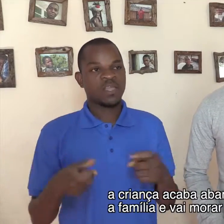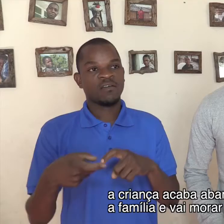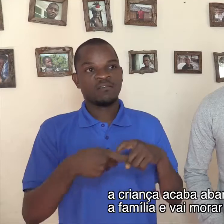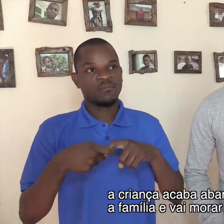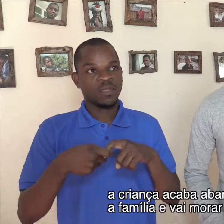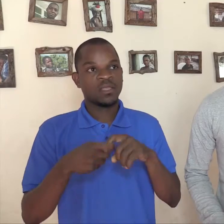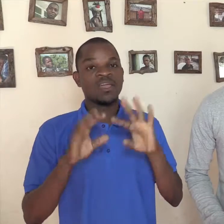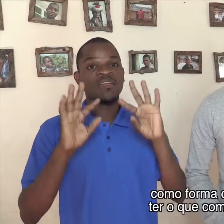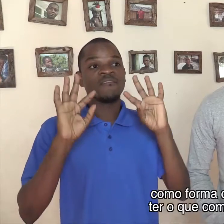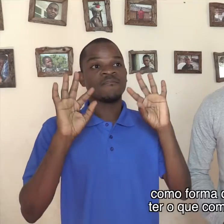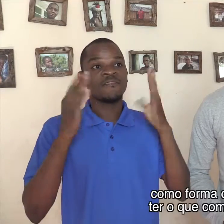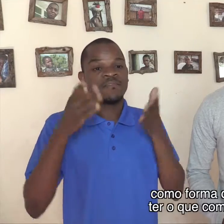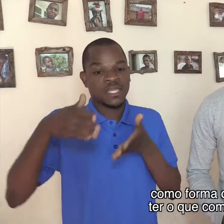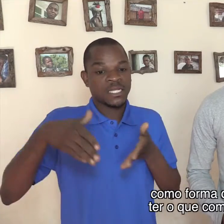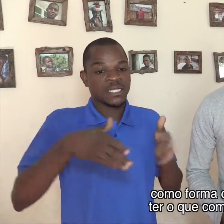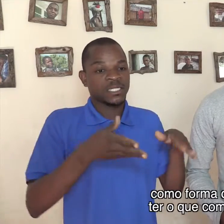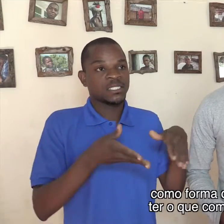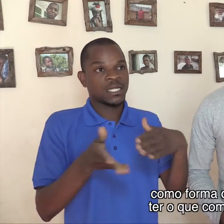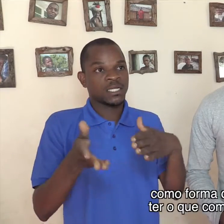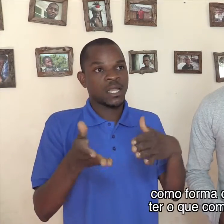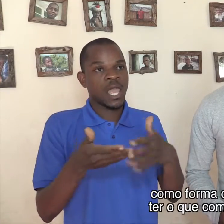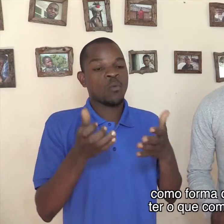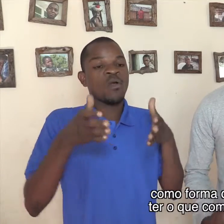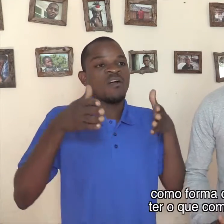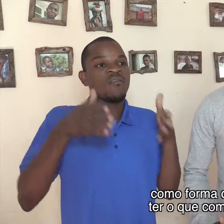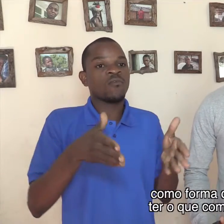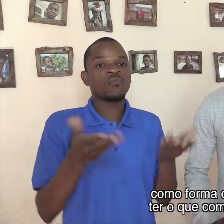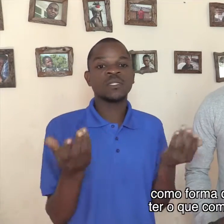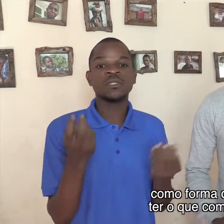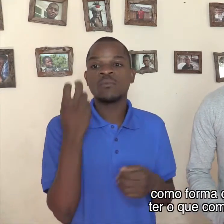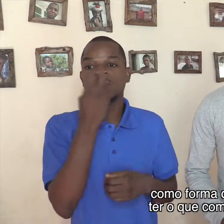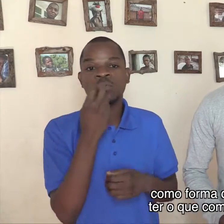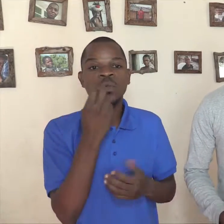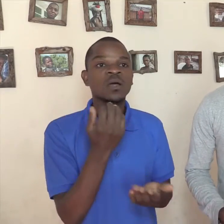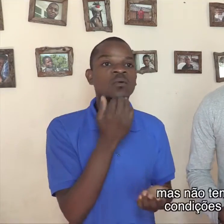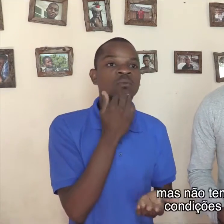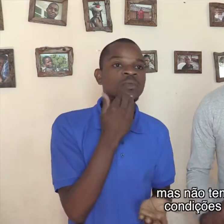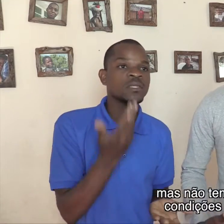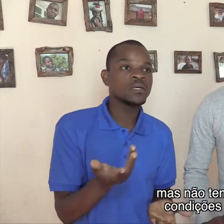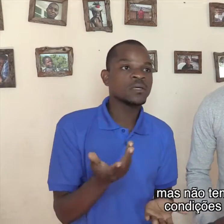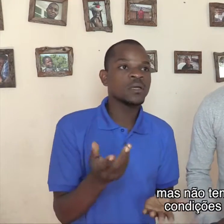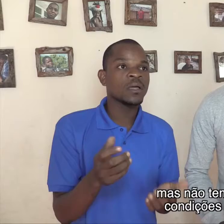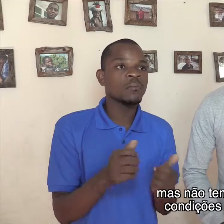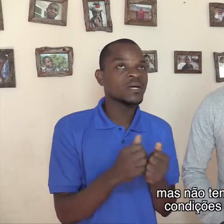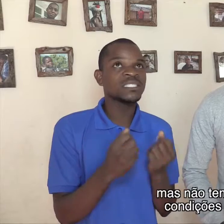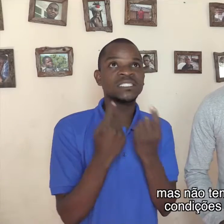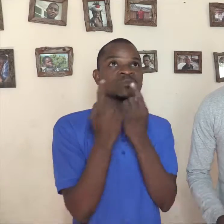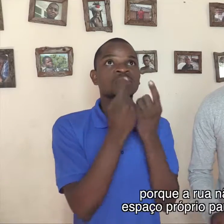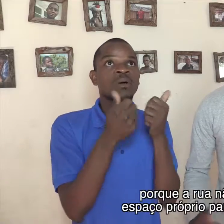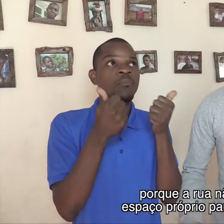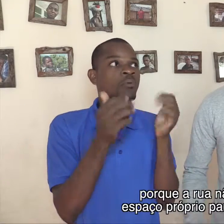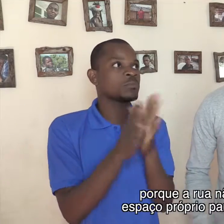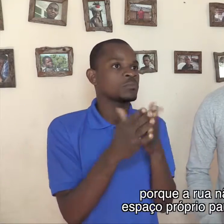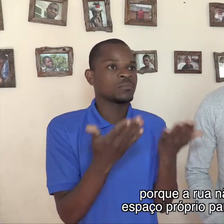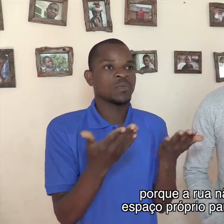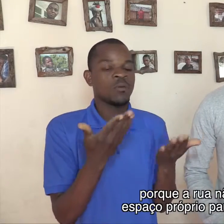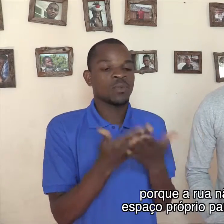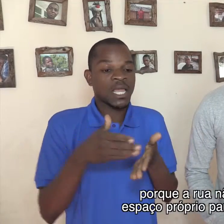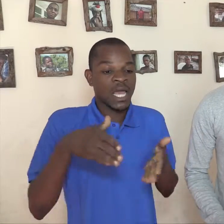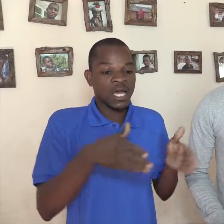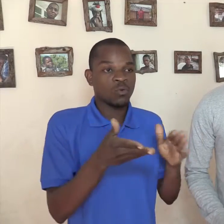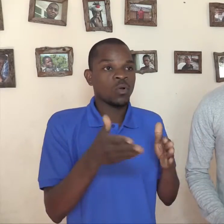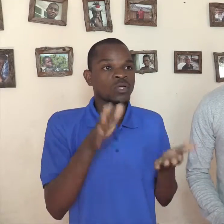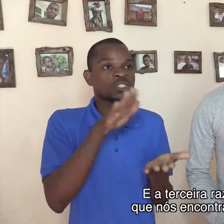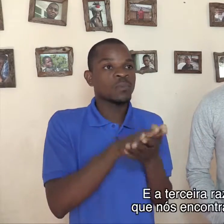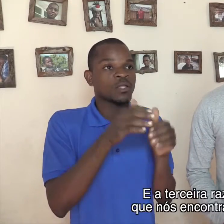nas ruas com uma forma de ter o que comer, mas não tem condições, porque a rua não é espaço próprio para